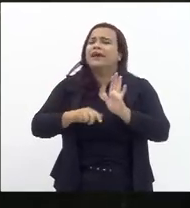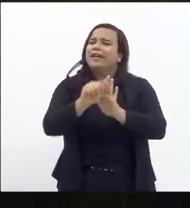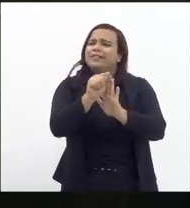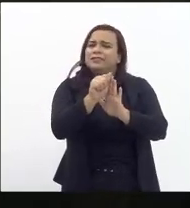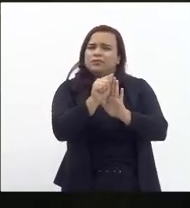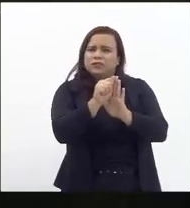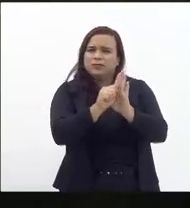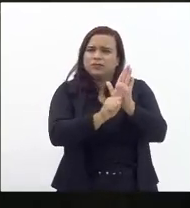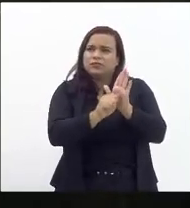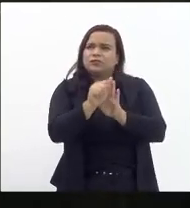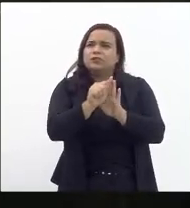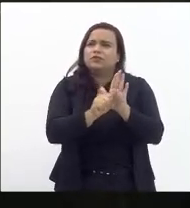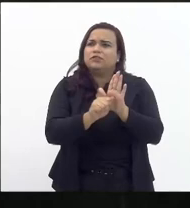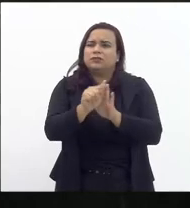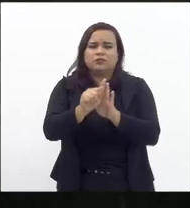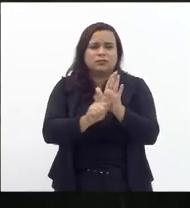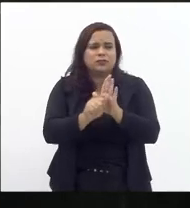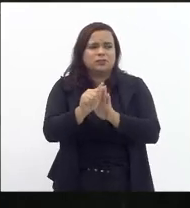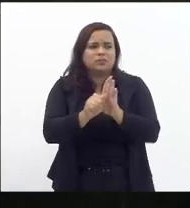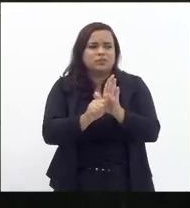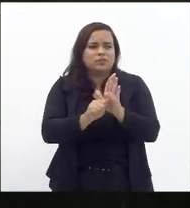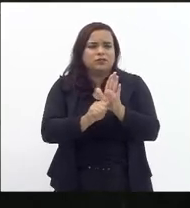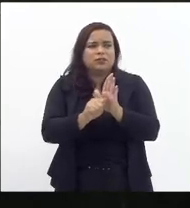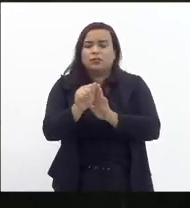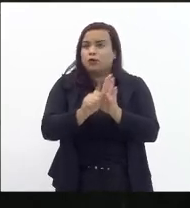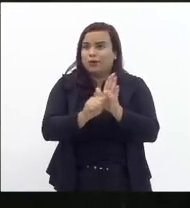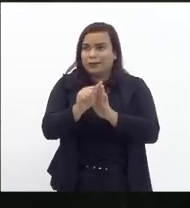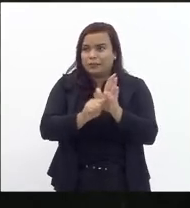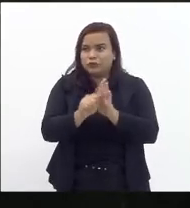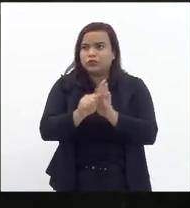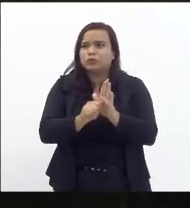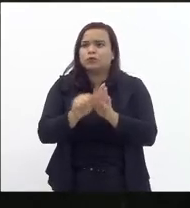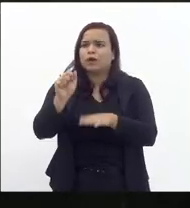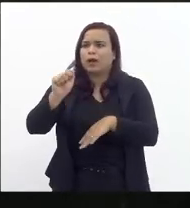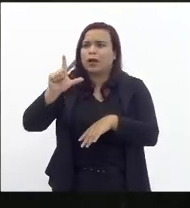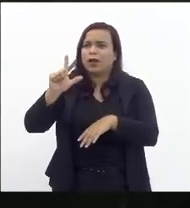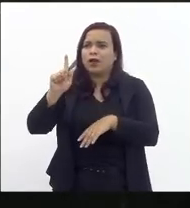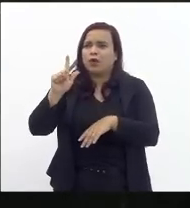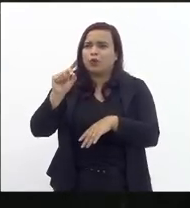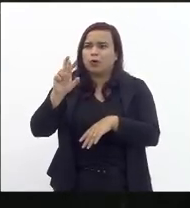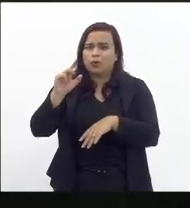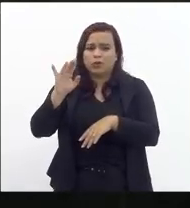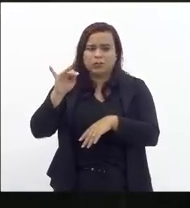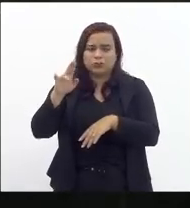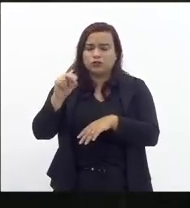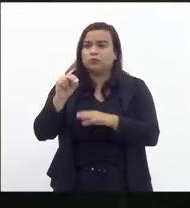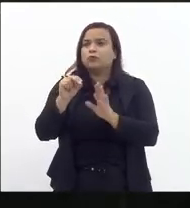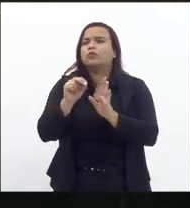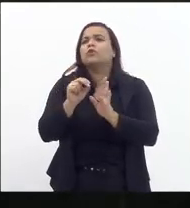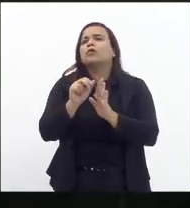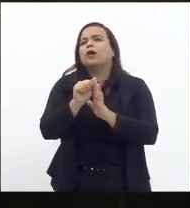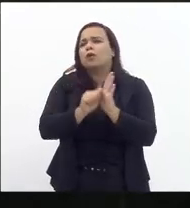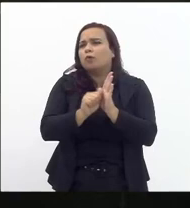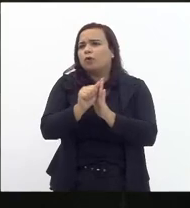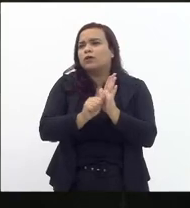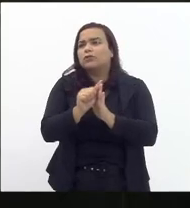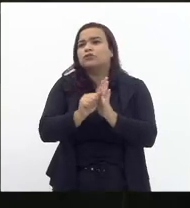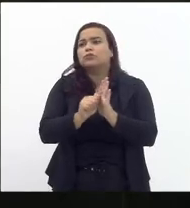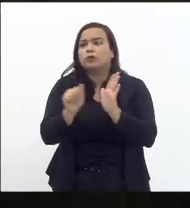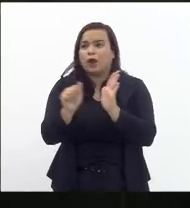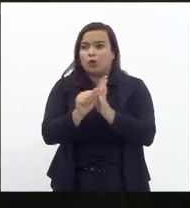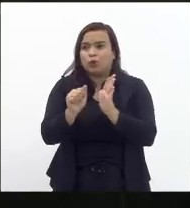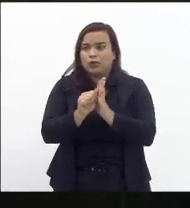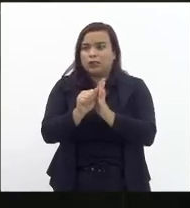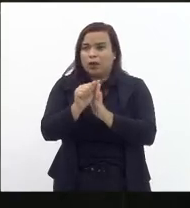grande algoritmo do Google de vendas. E, nesse período, o Estado ainda está